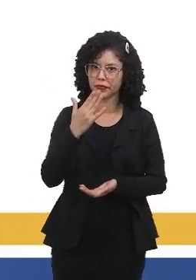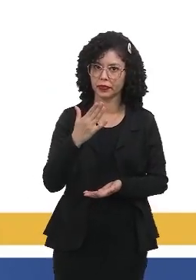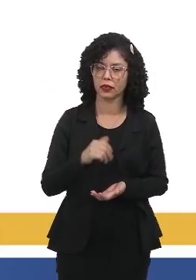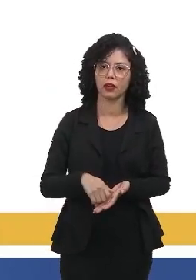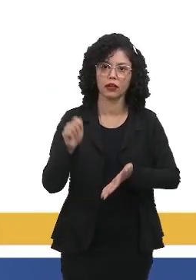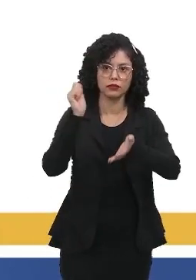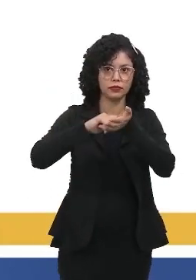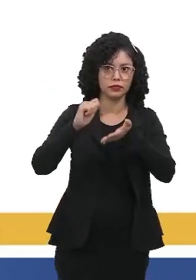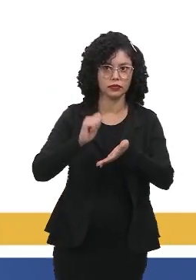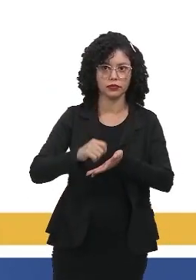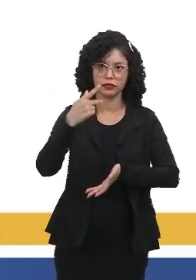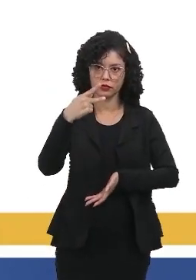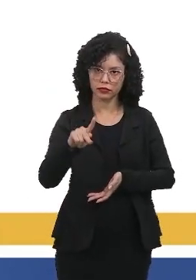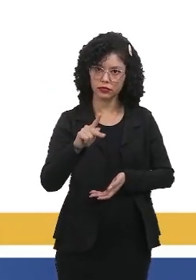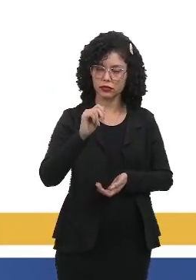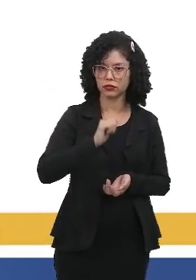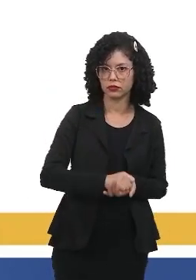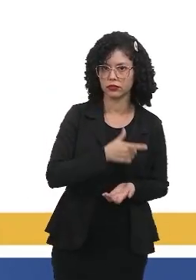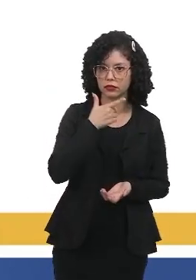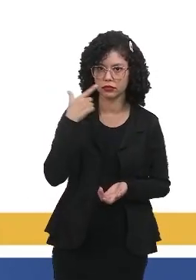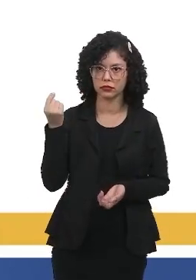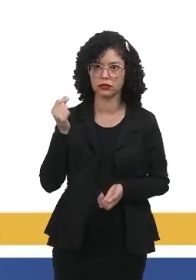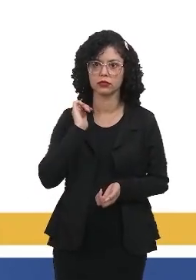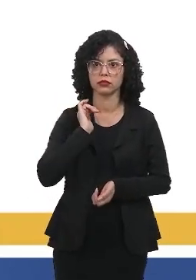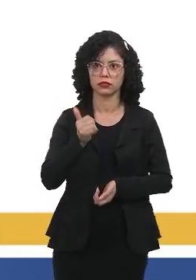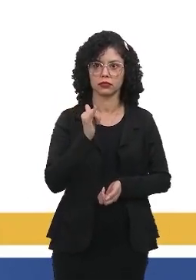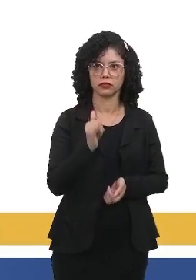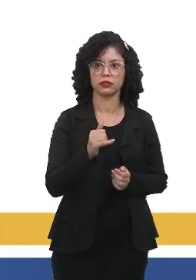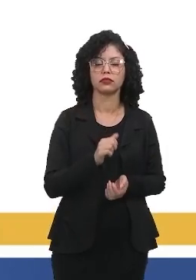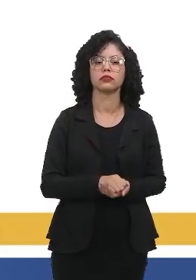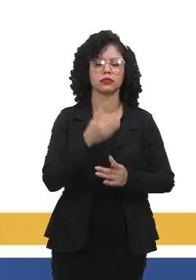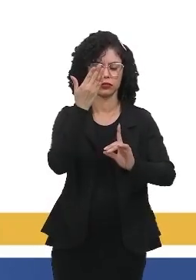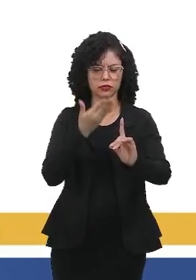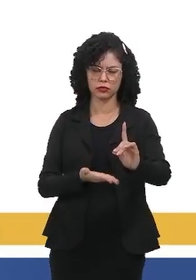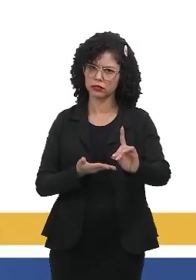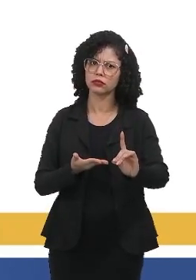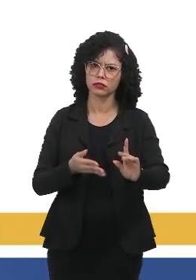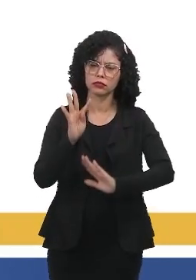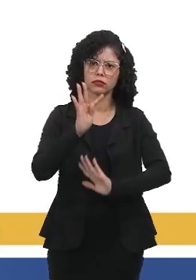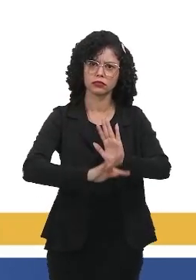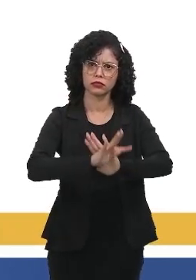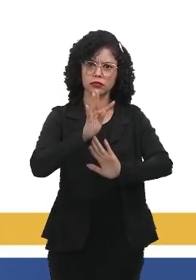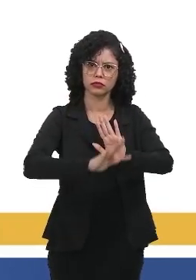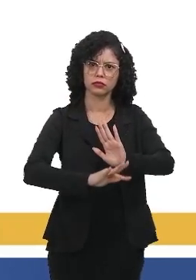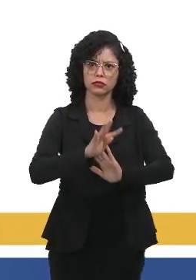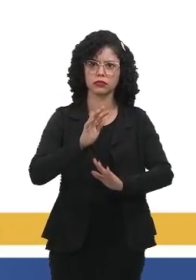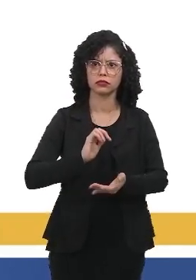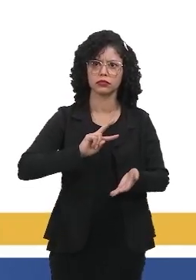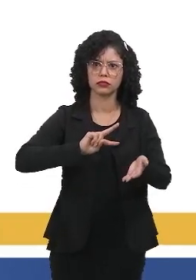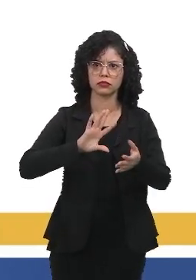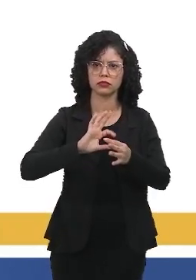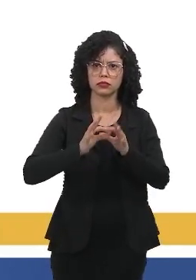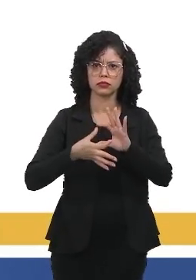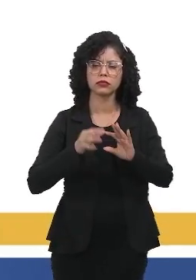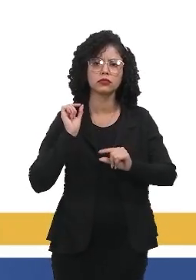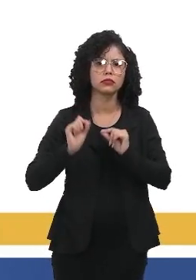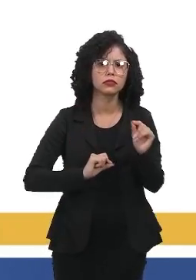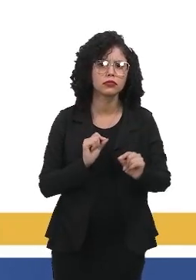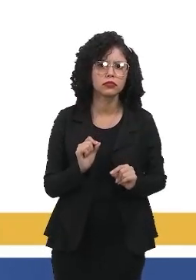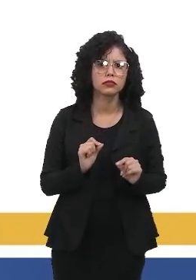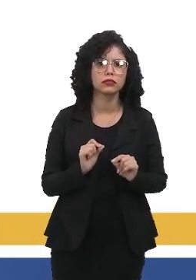pede descrevendo seu gato o narrador remete ao contexto e